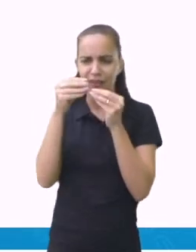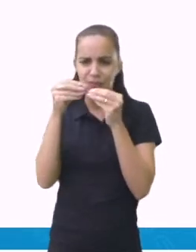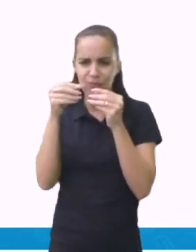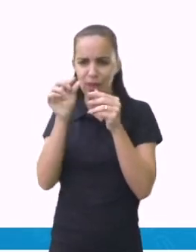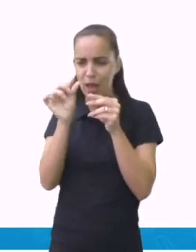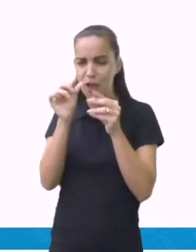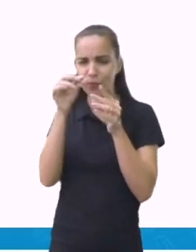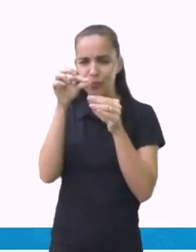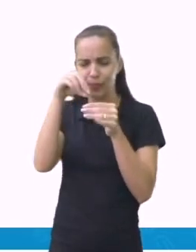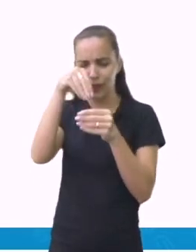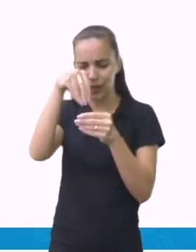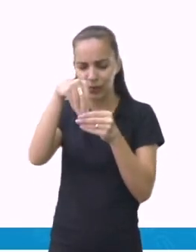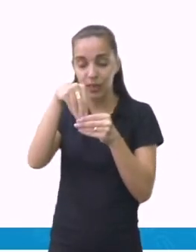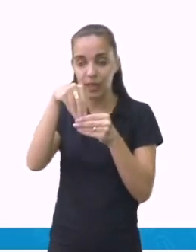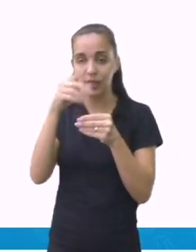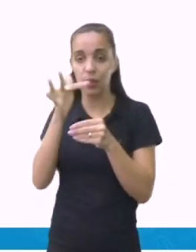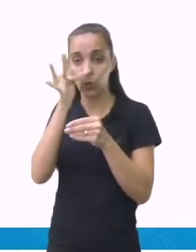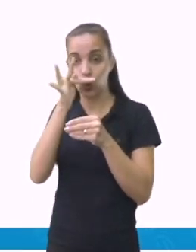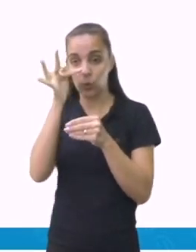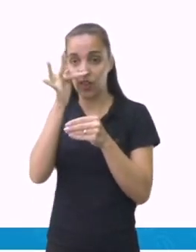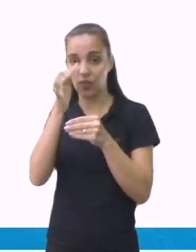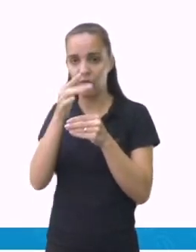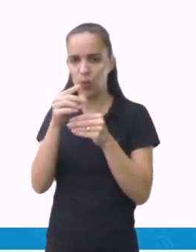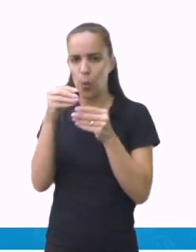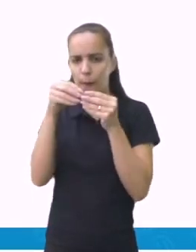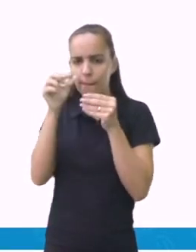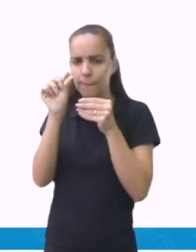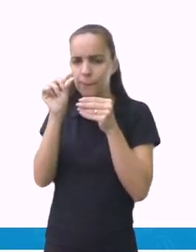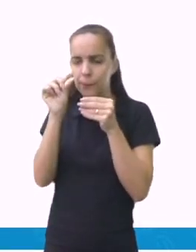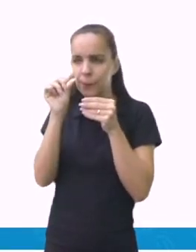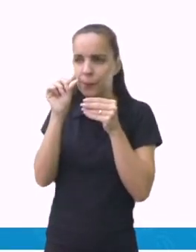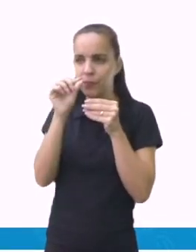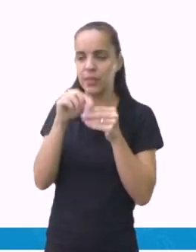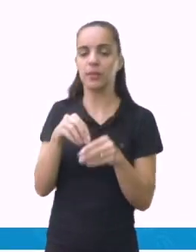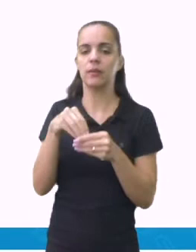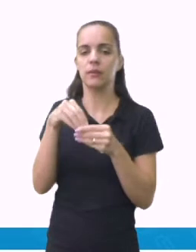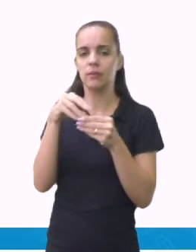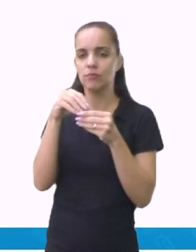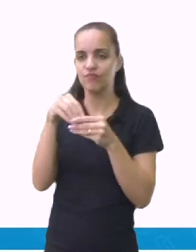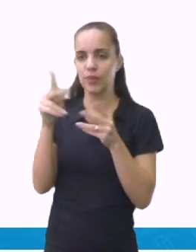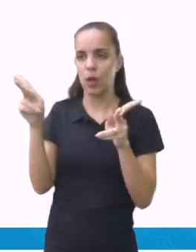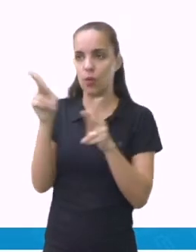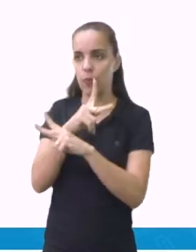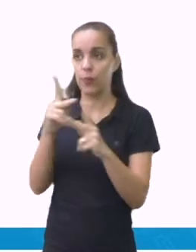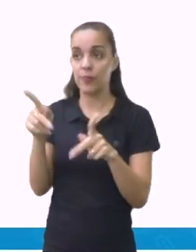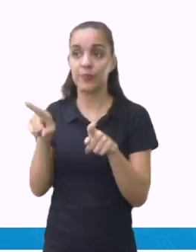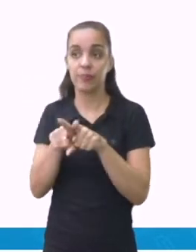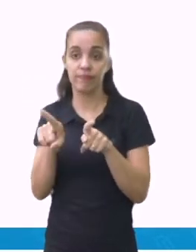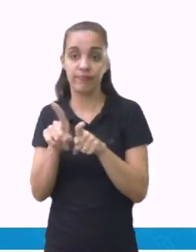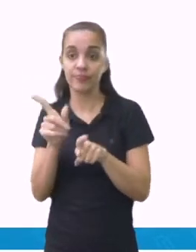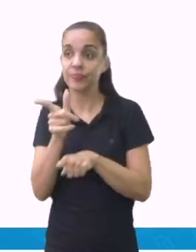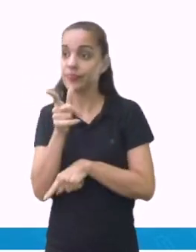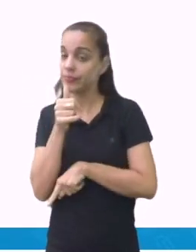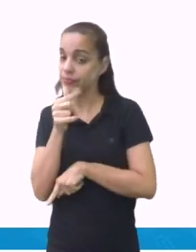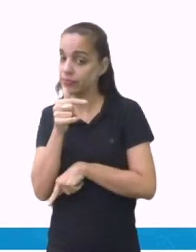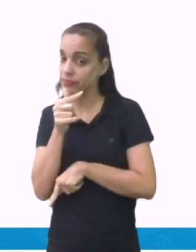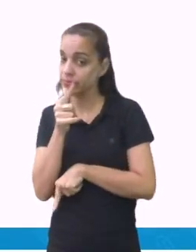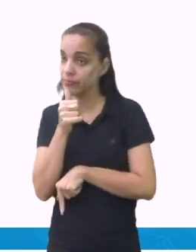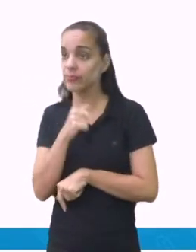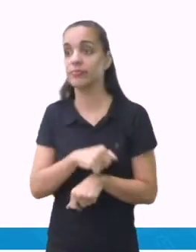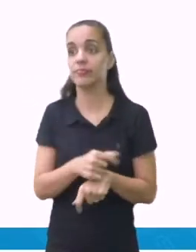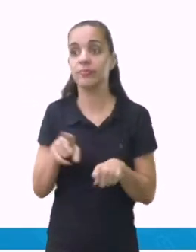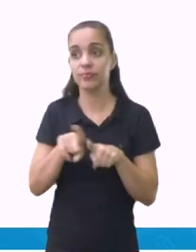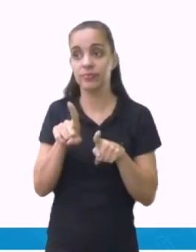fininho. Então, através dos ventos acontece essa polinização. Acontece também através da água